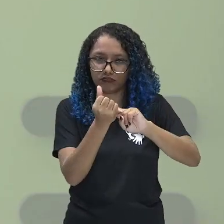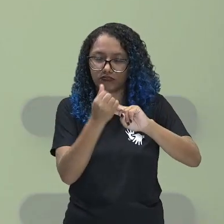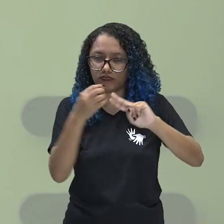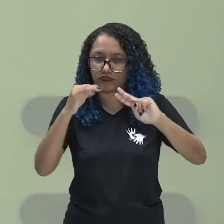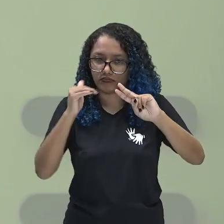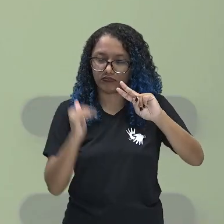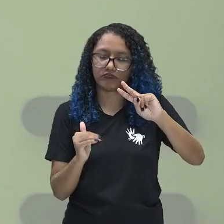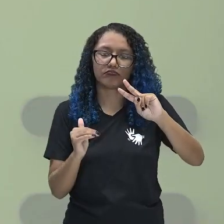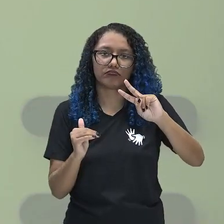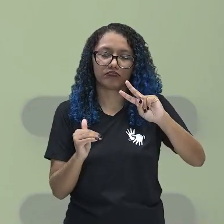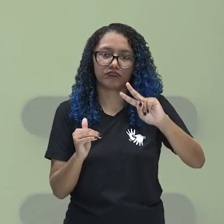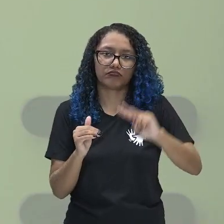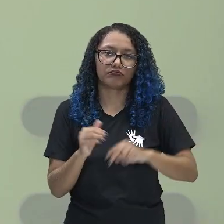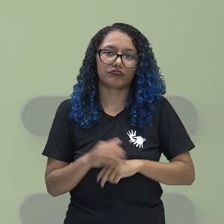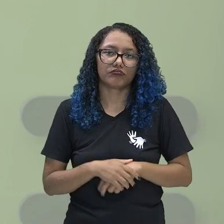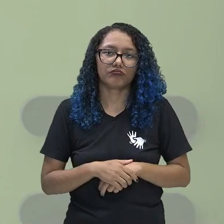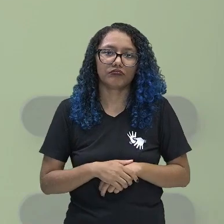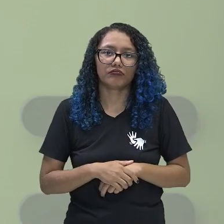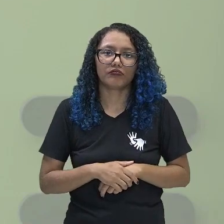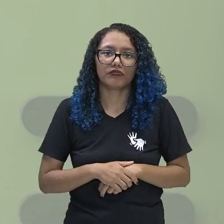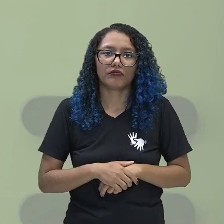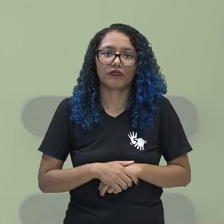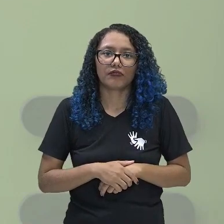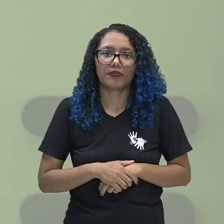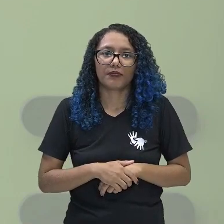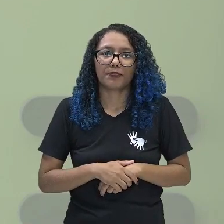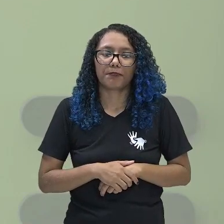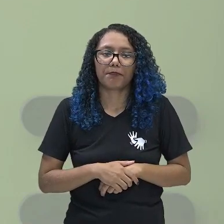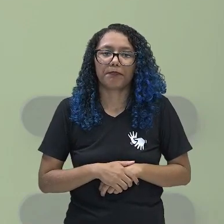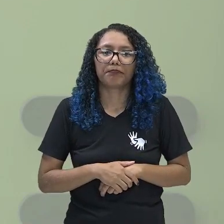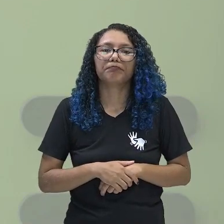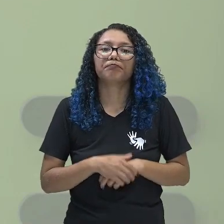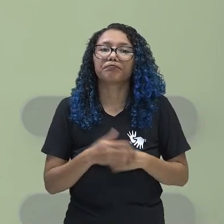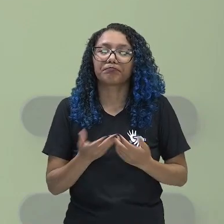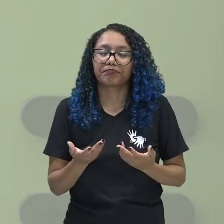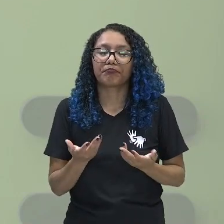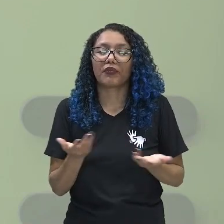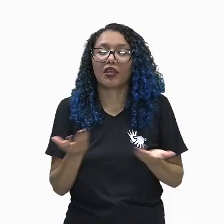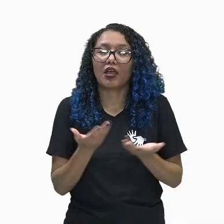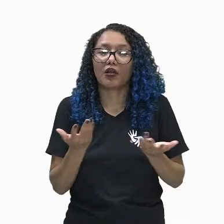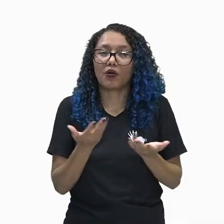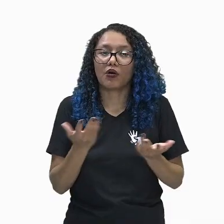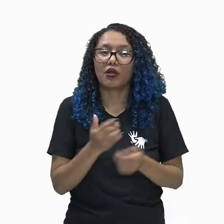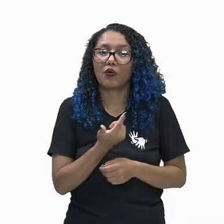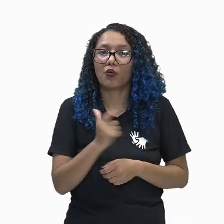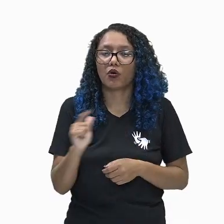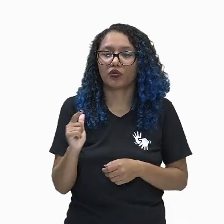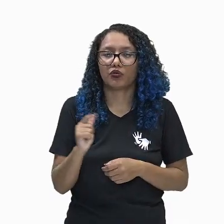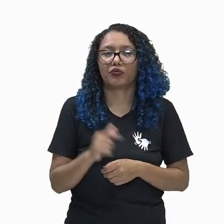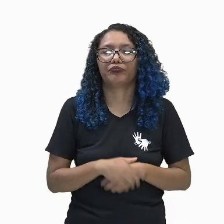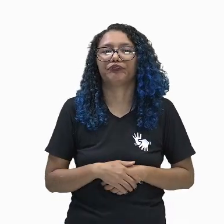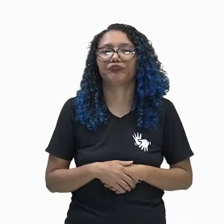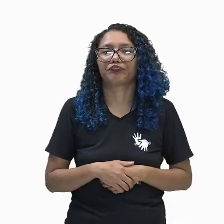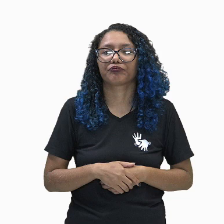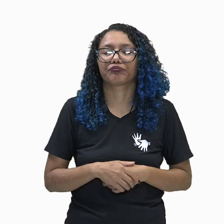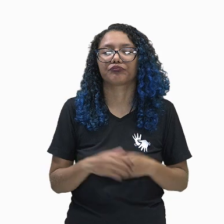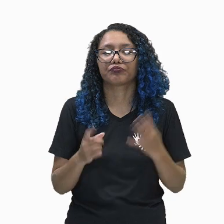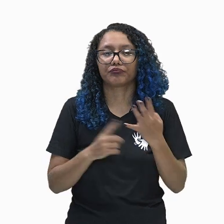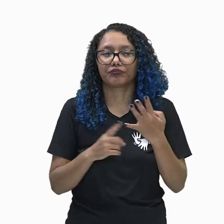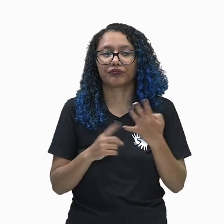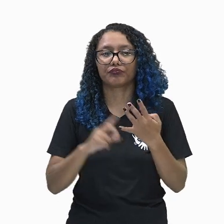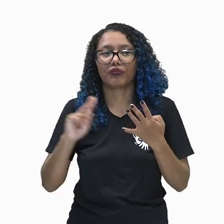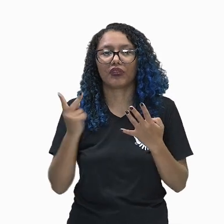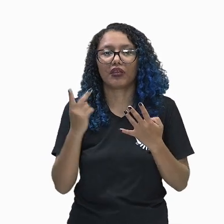Então, vimos aí o conceito de homozigoto, e para contrapor esse conceito, apresento a vocês o heterozigoto, que